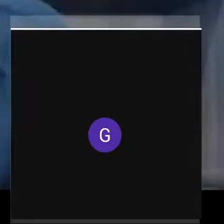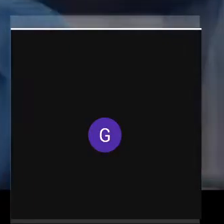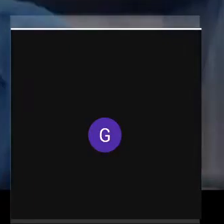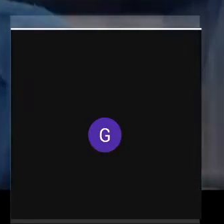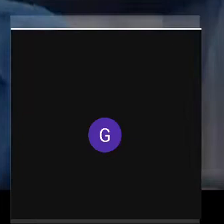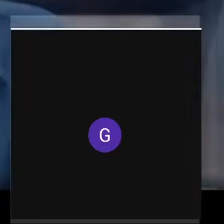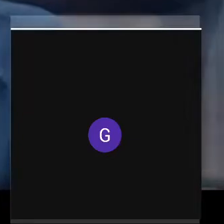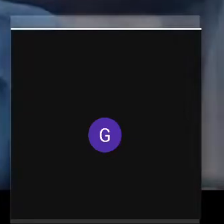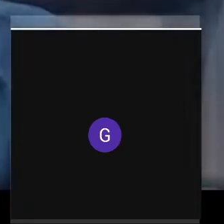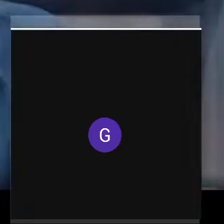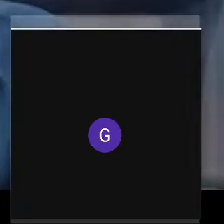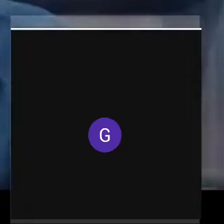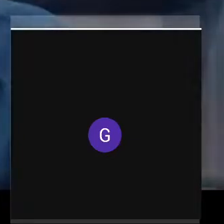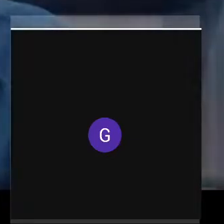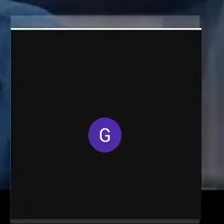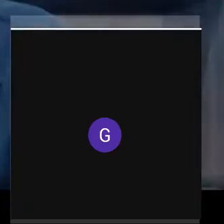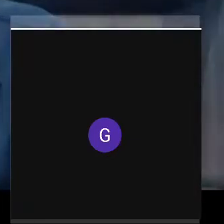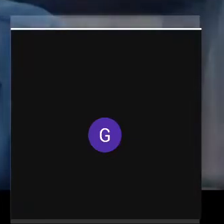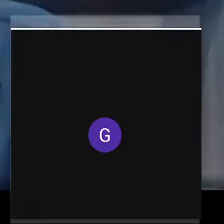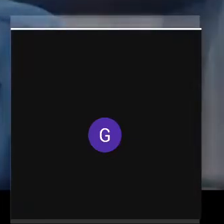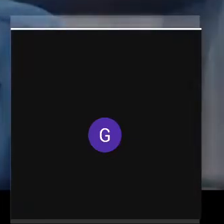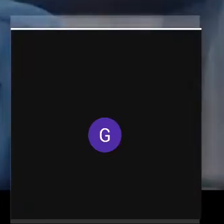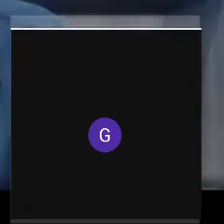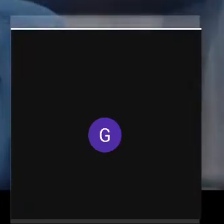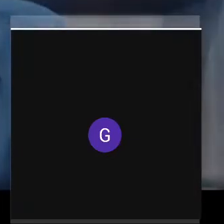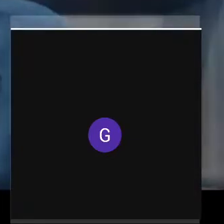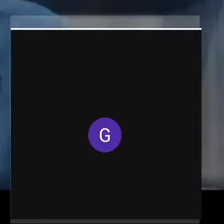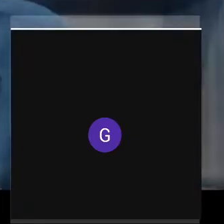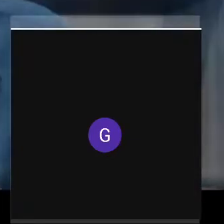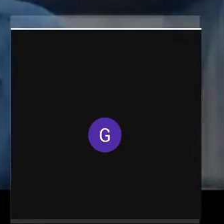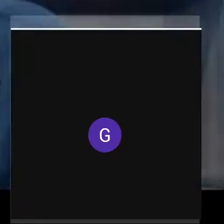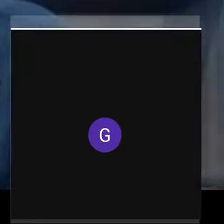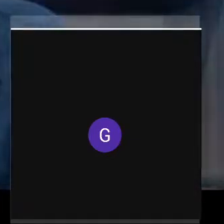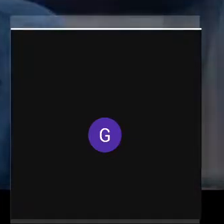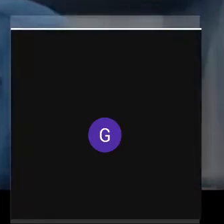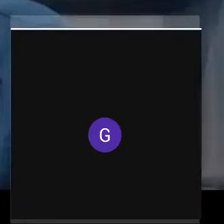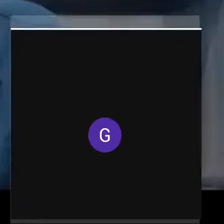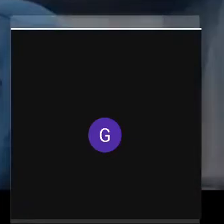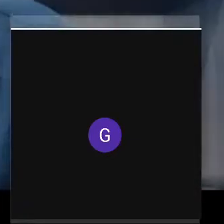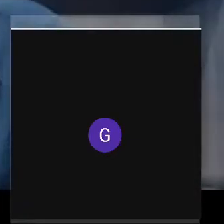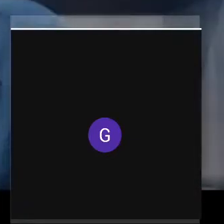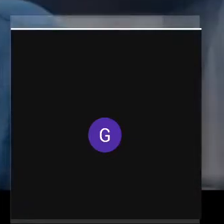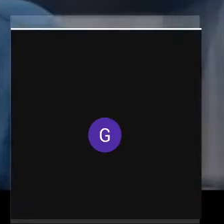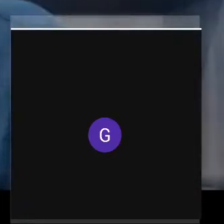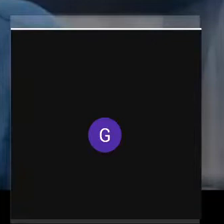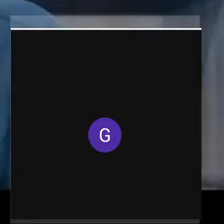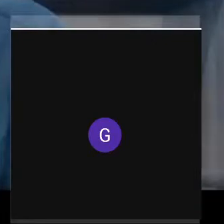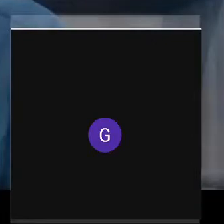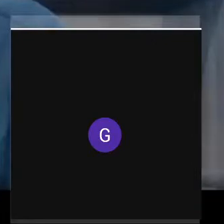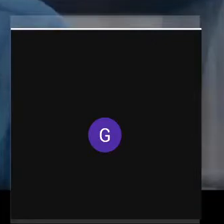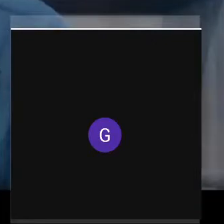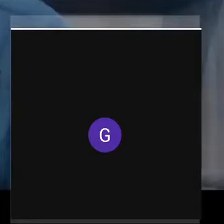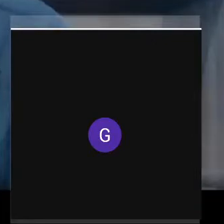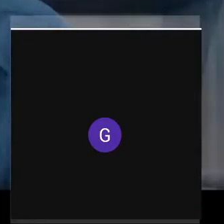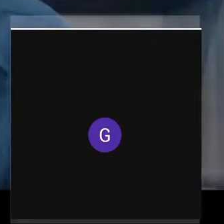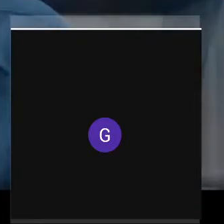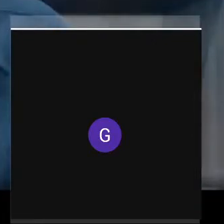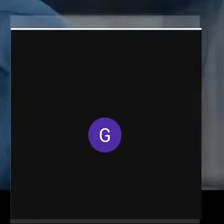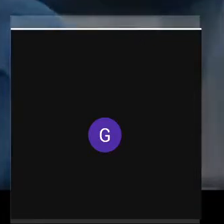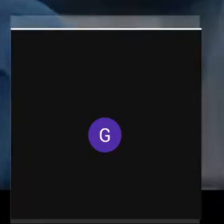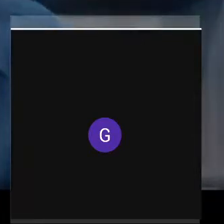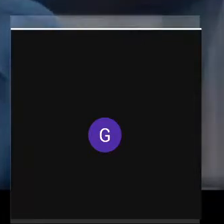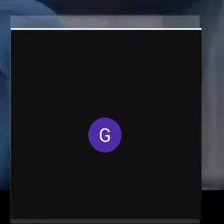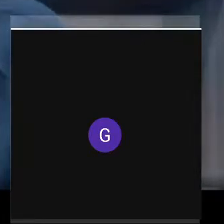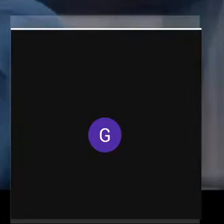um momento em que a história da humanidade passava por um momento complicado e conturbado, existiam pessoas que se preocupavam